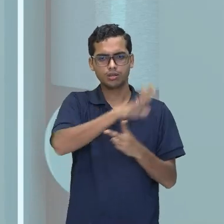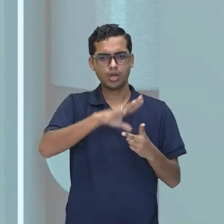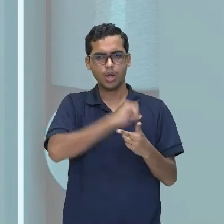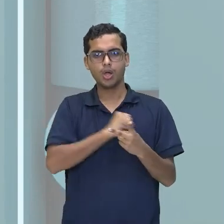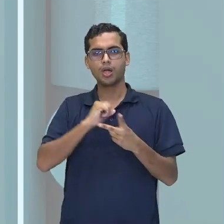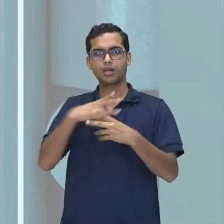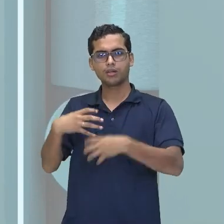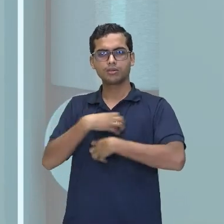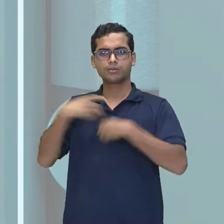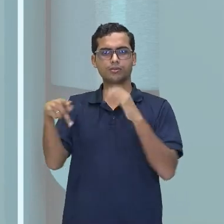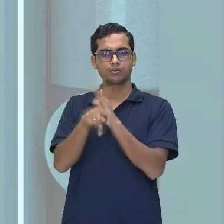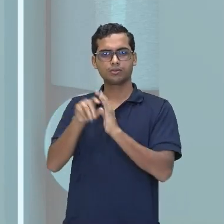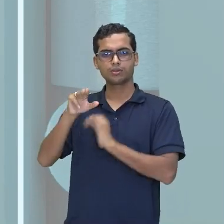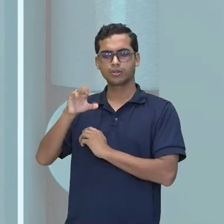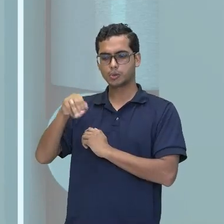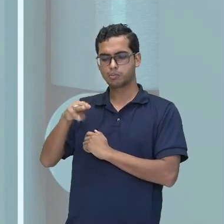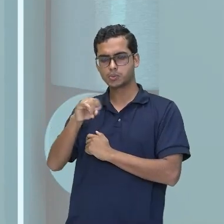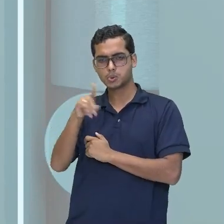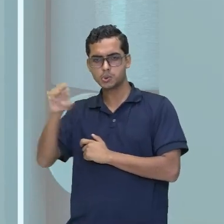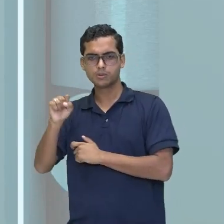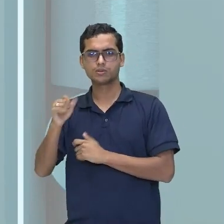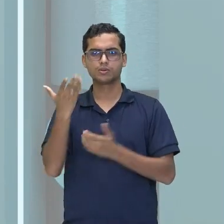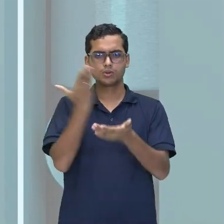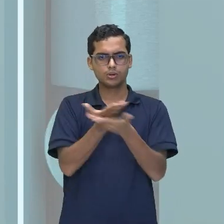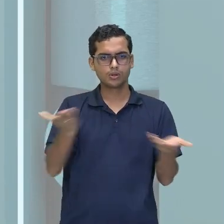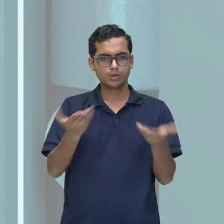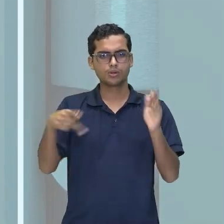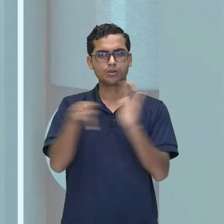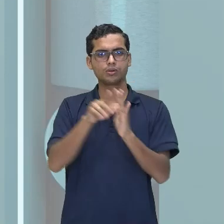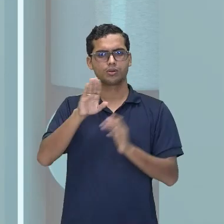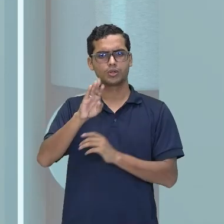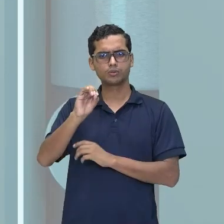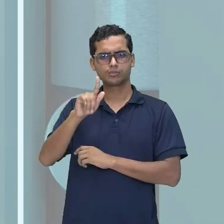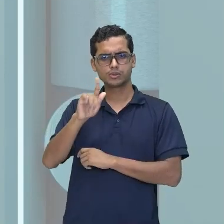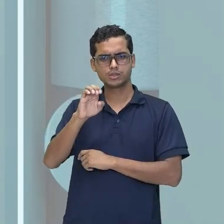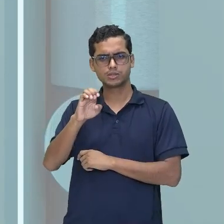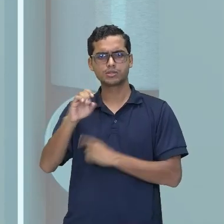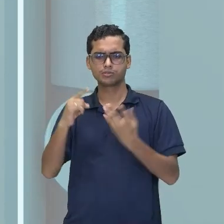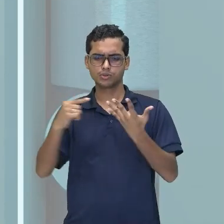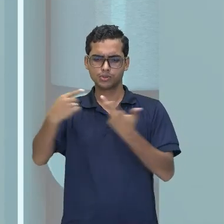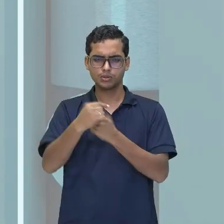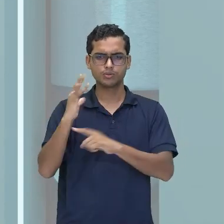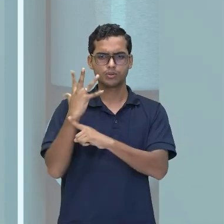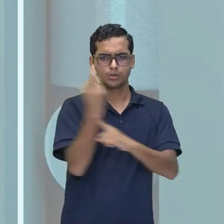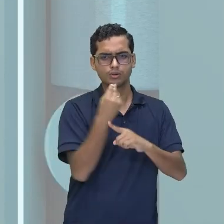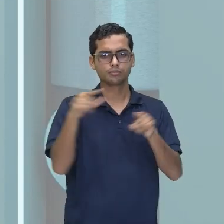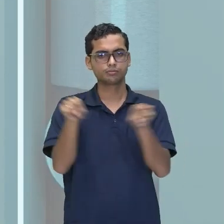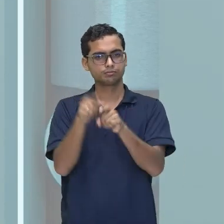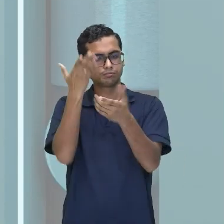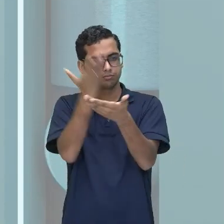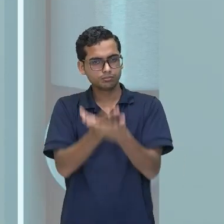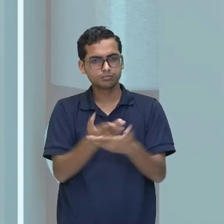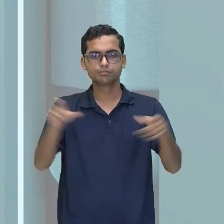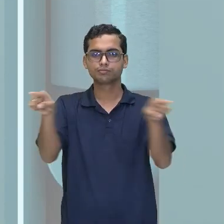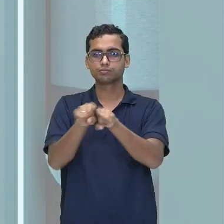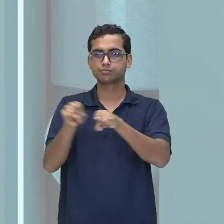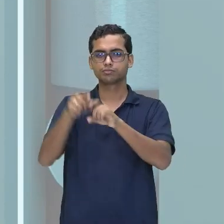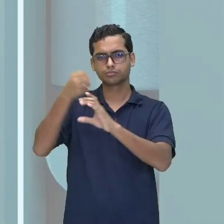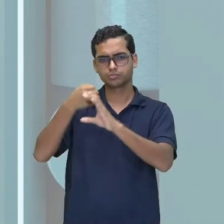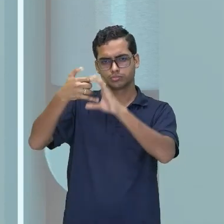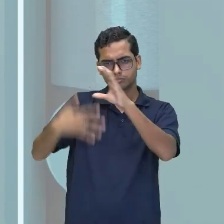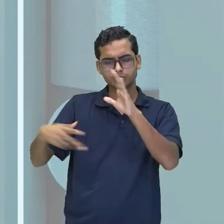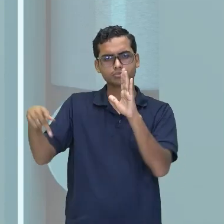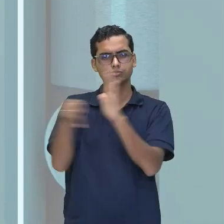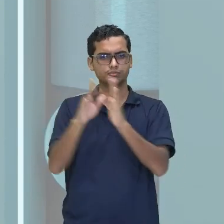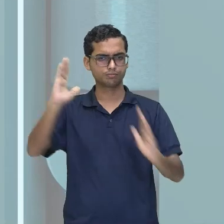foi basicamente a respeito de Bocage e de outros artistas. E vimos também as características